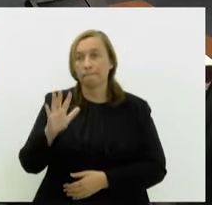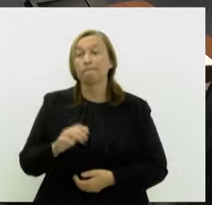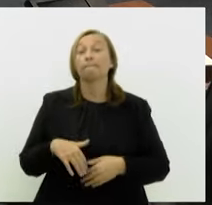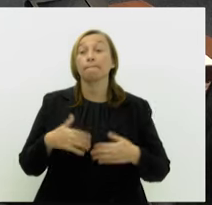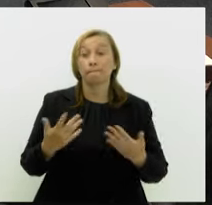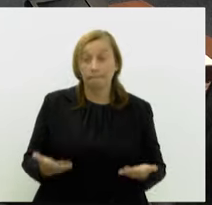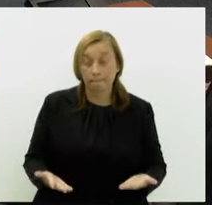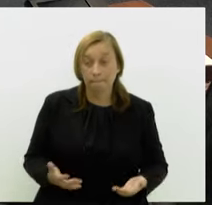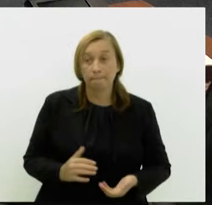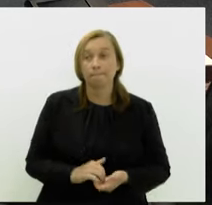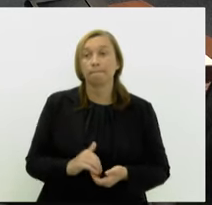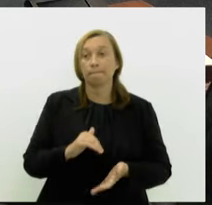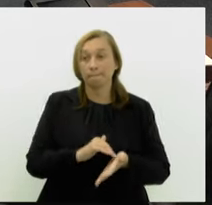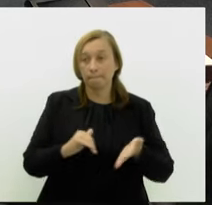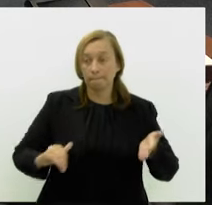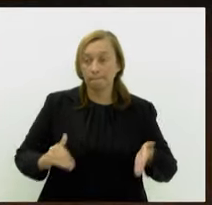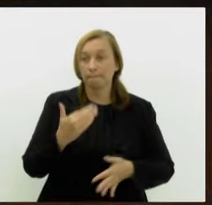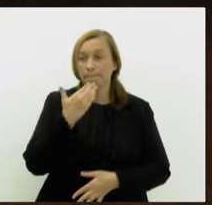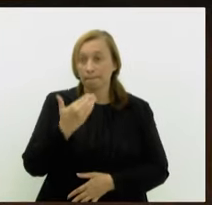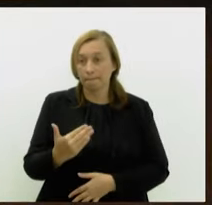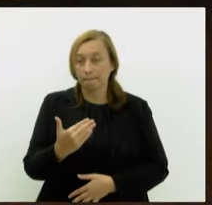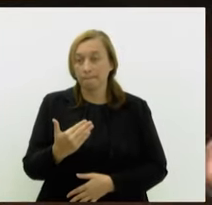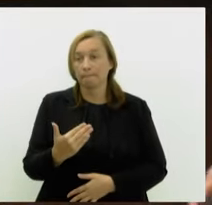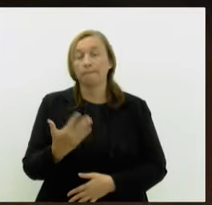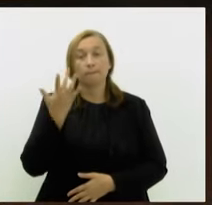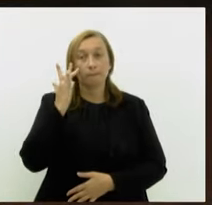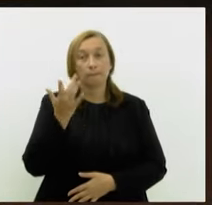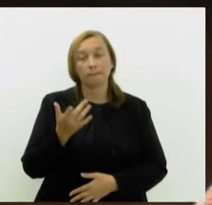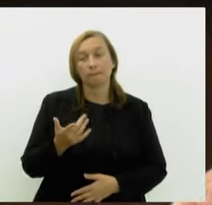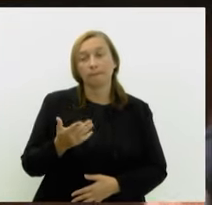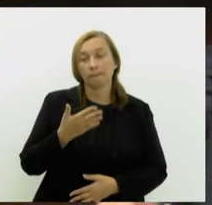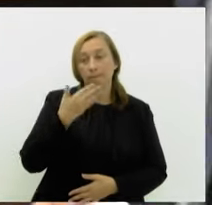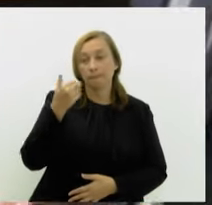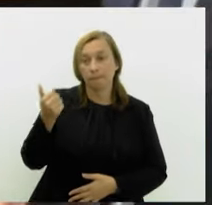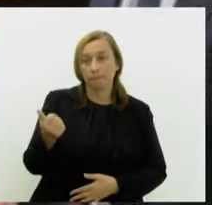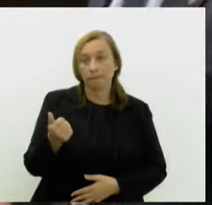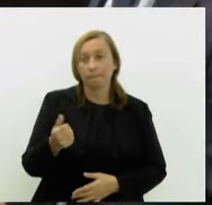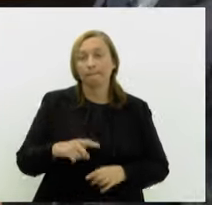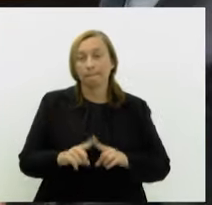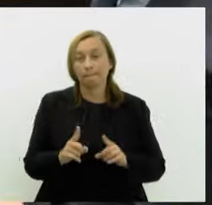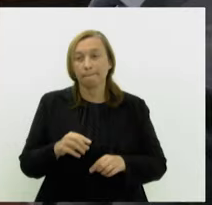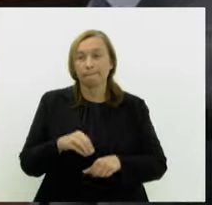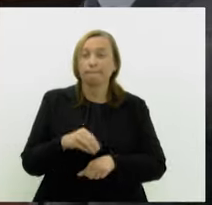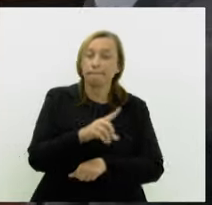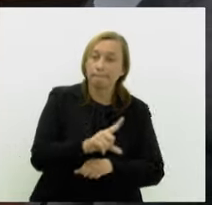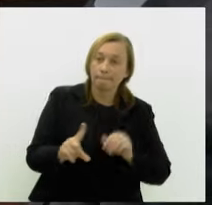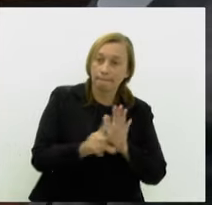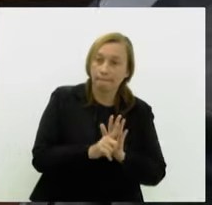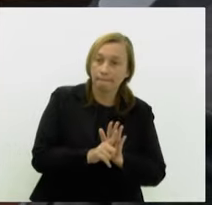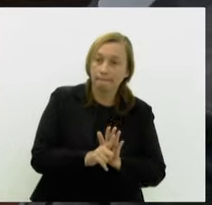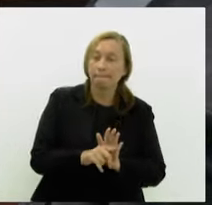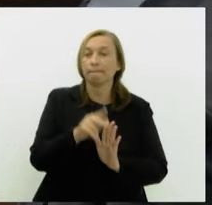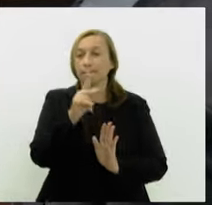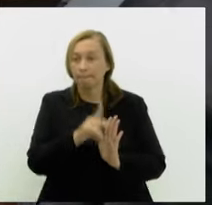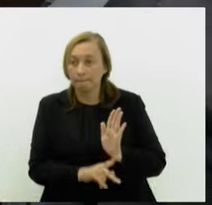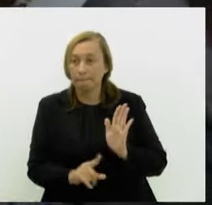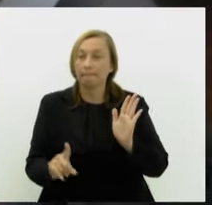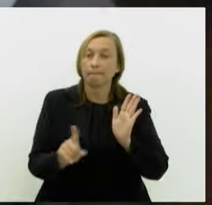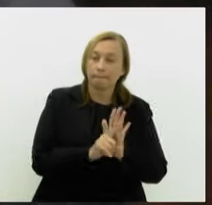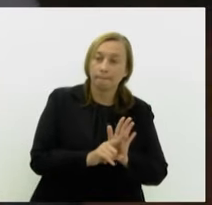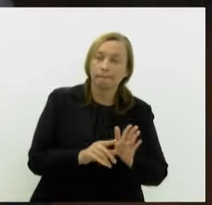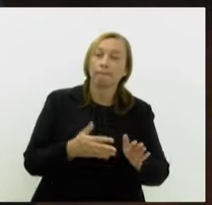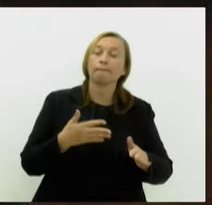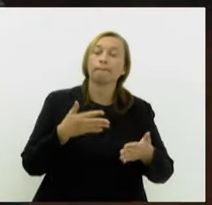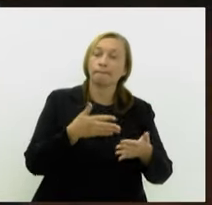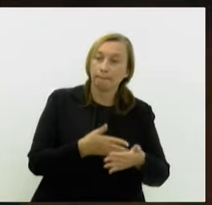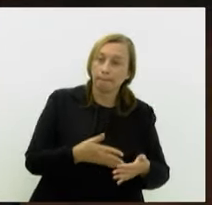Então, retiro aí minha sugestão, porque acho que seria uma forma mais fácil. Porque é uma que agora, federal. Fazer uma indicação legislativa, vir um projeto de lei, até a gente